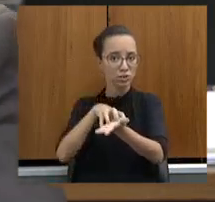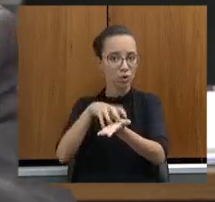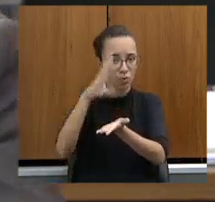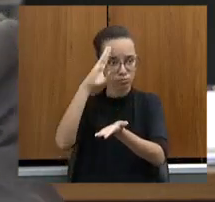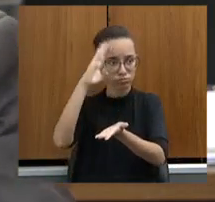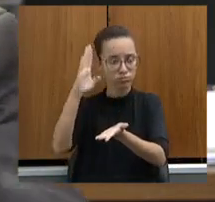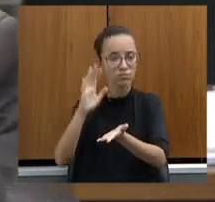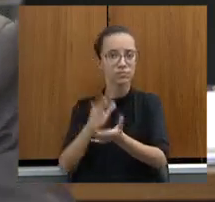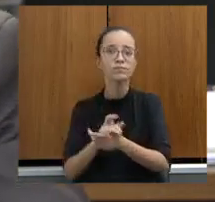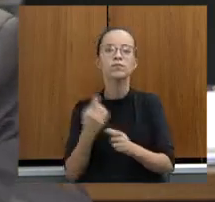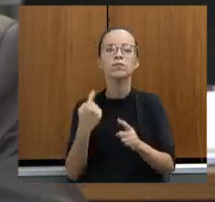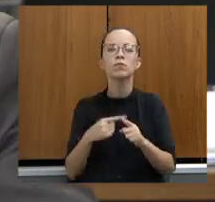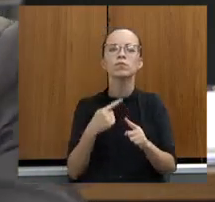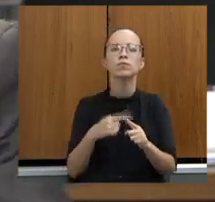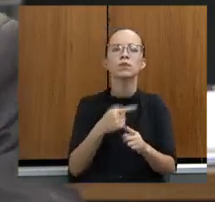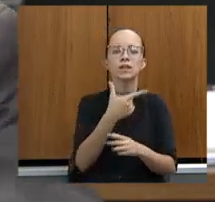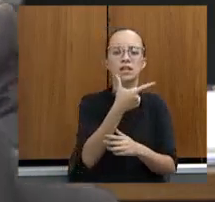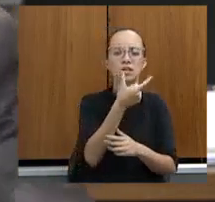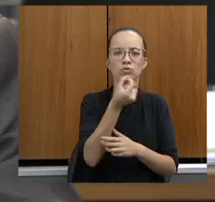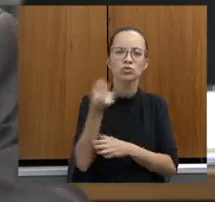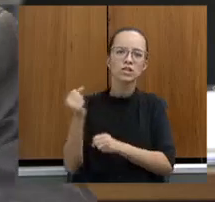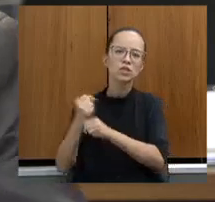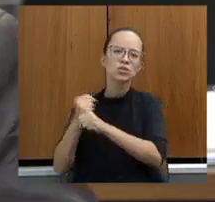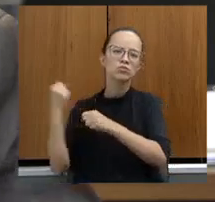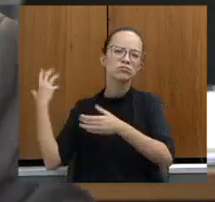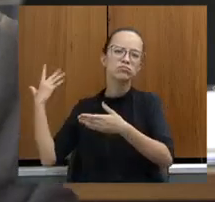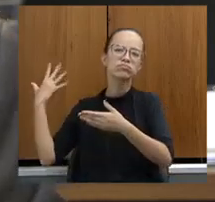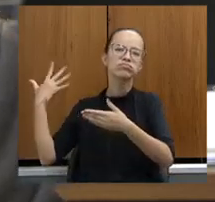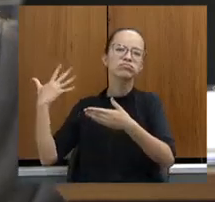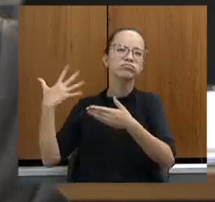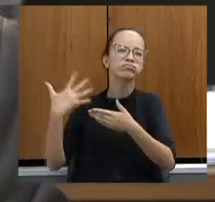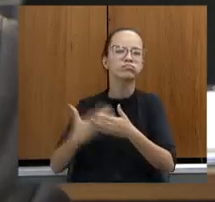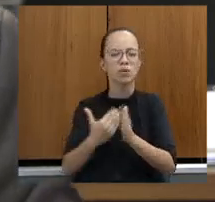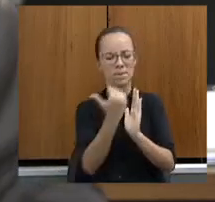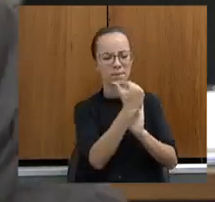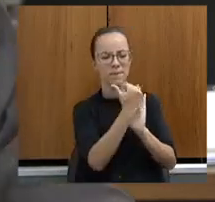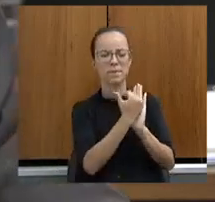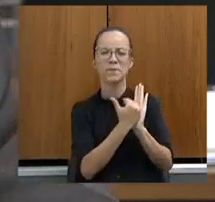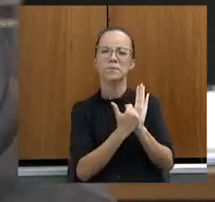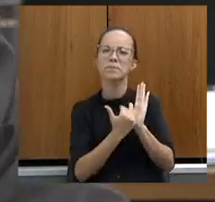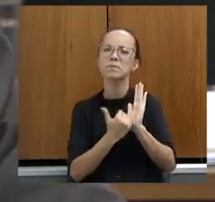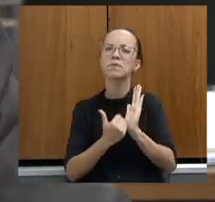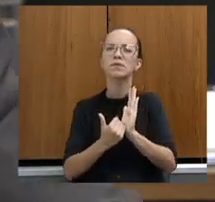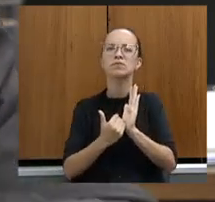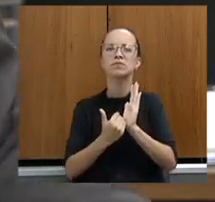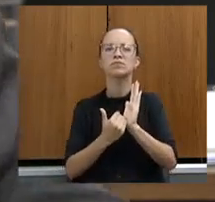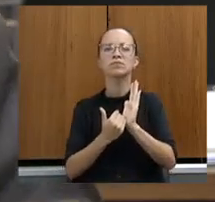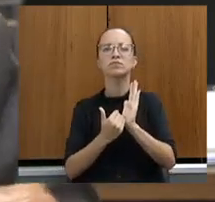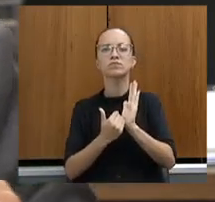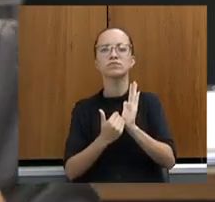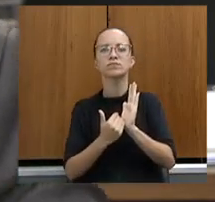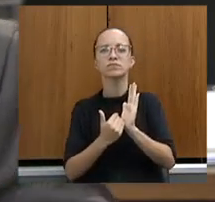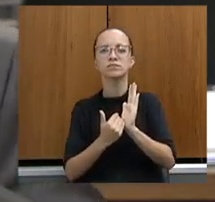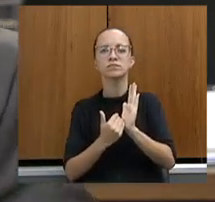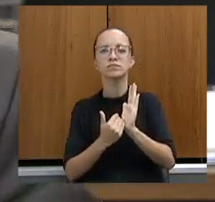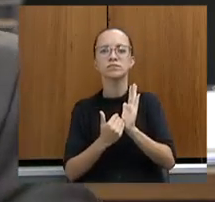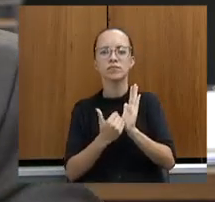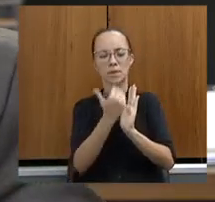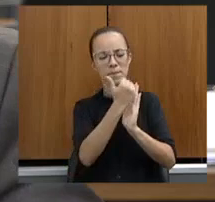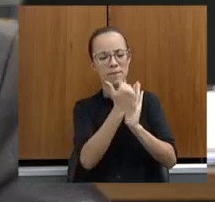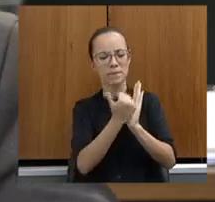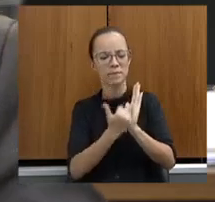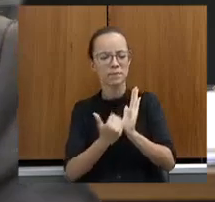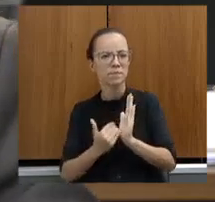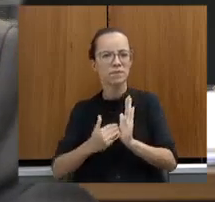tem mais de 200 anos chamados cadernos doutrinários de monografias centenas feitas para Os